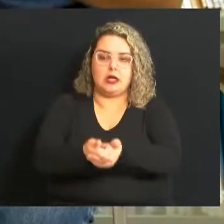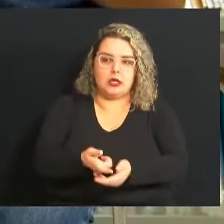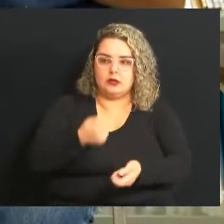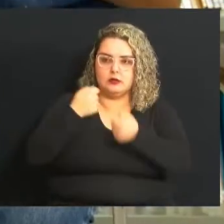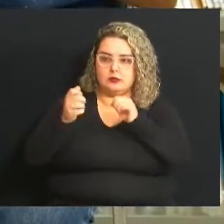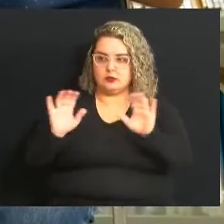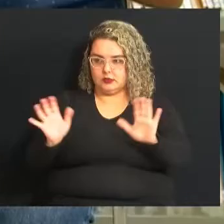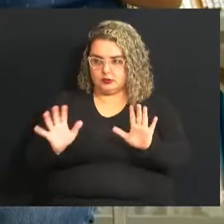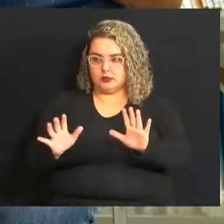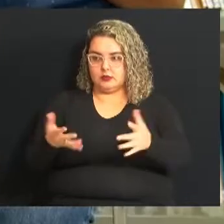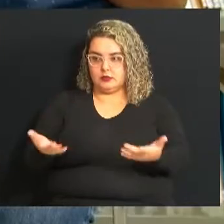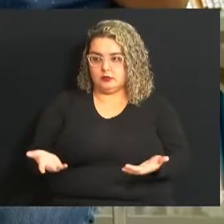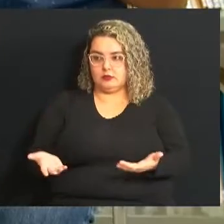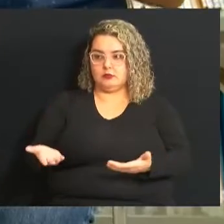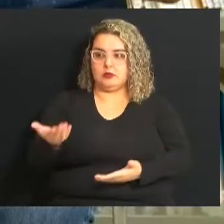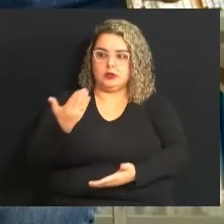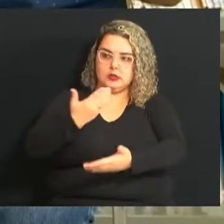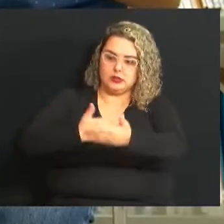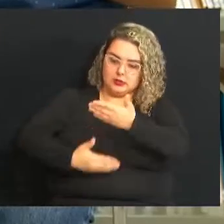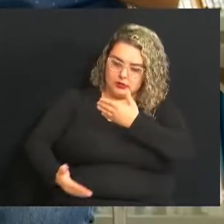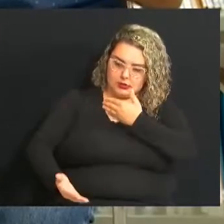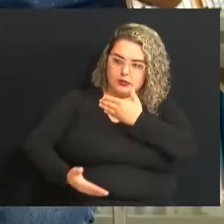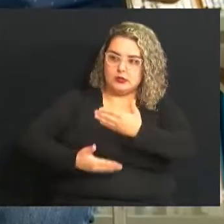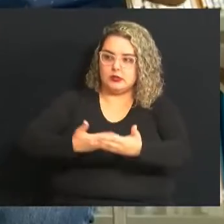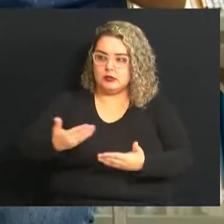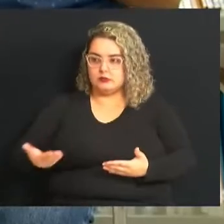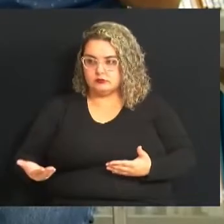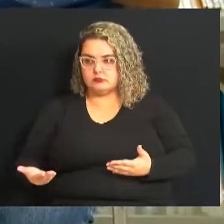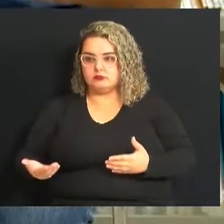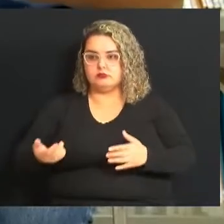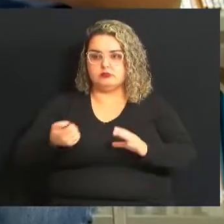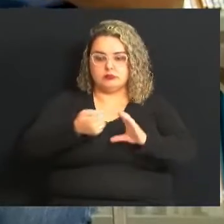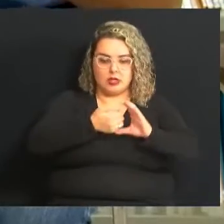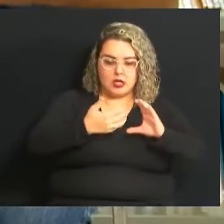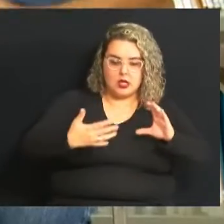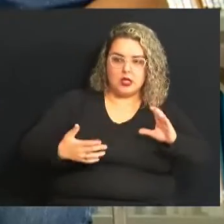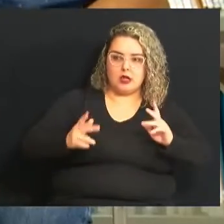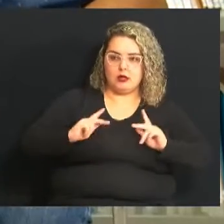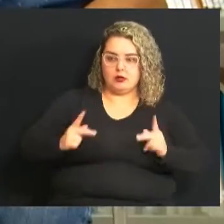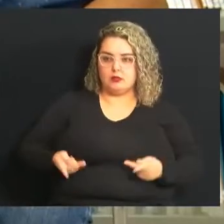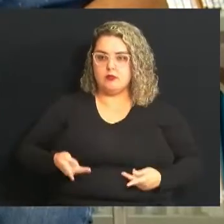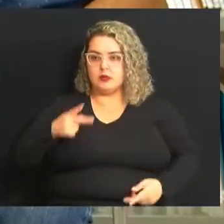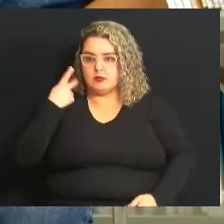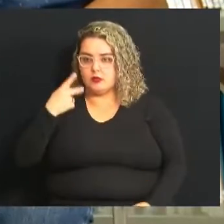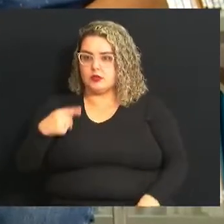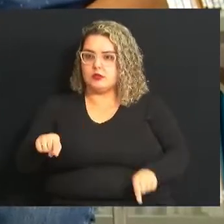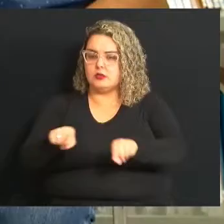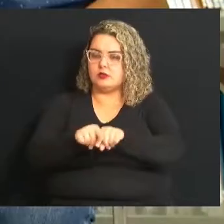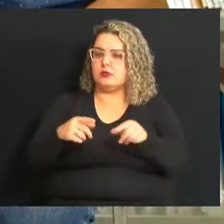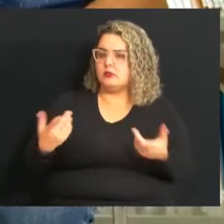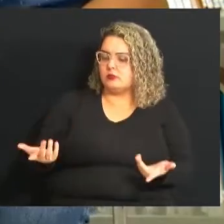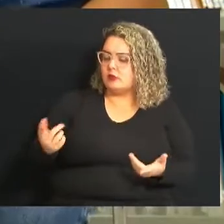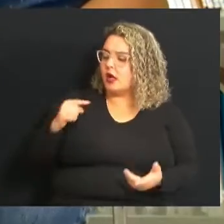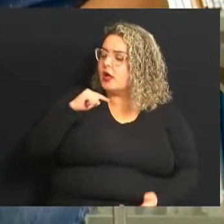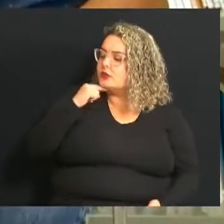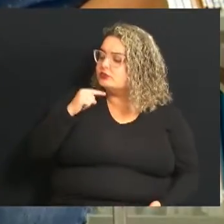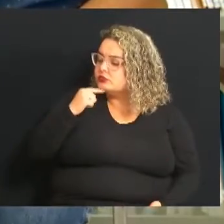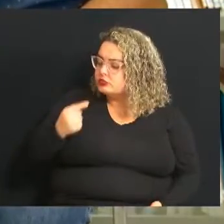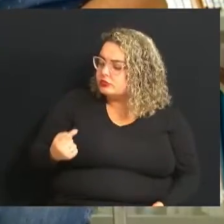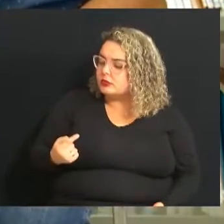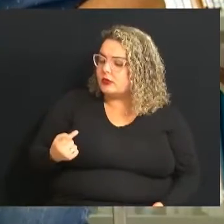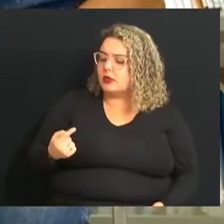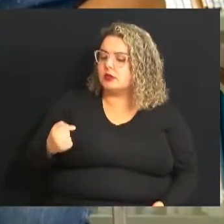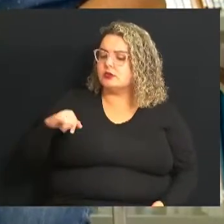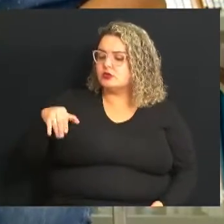isso. Mas é uma troca de caráter humano e político também, né? Tira uma dúvida, José Maurício,